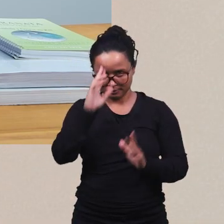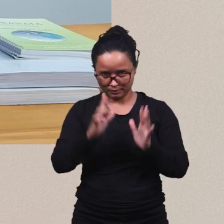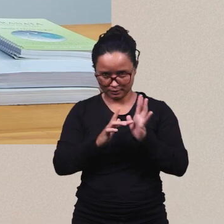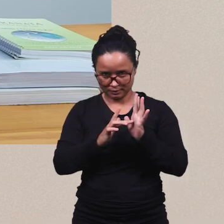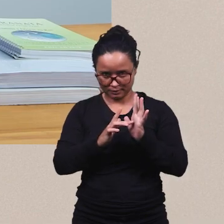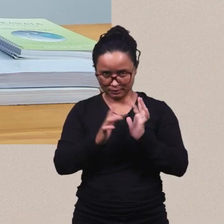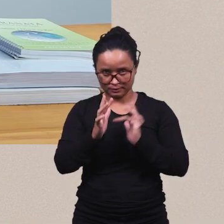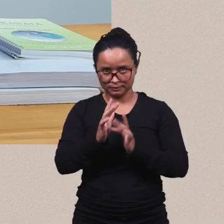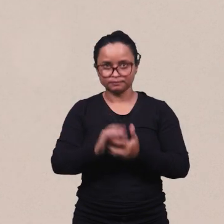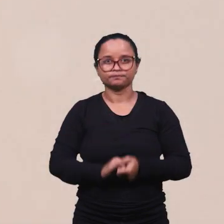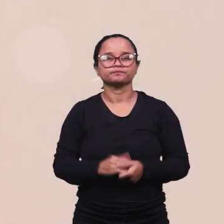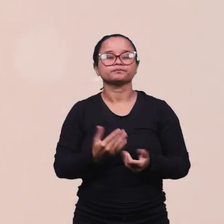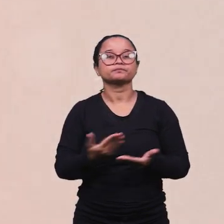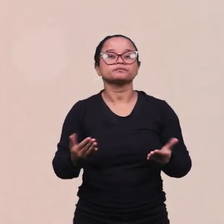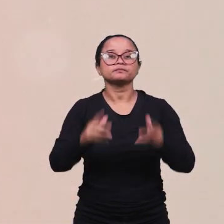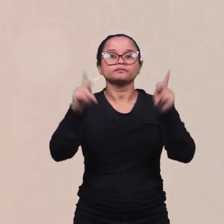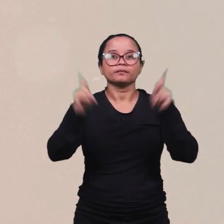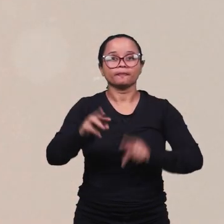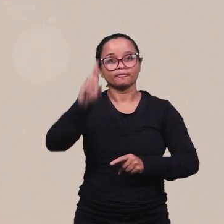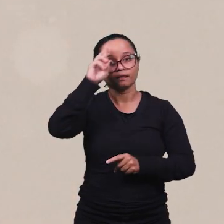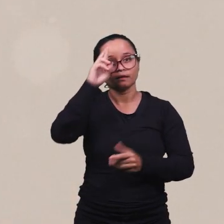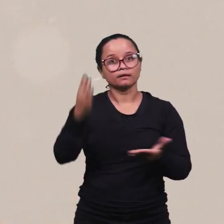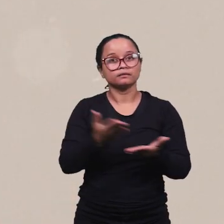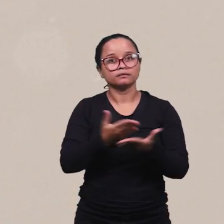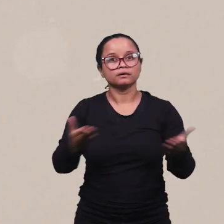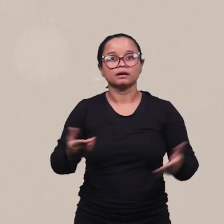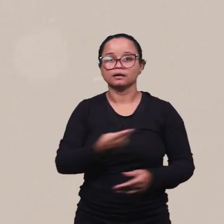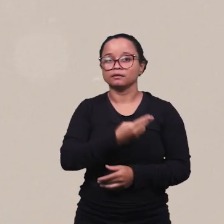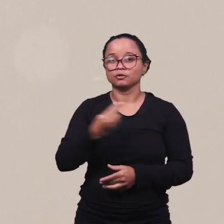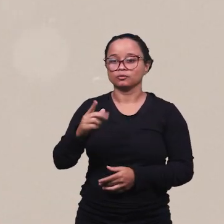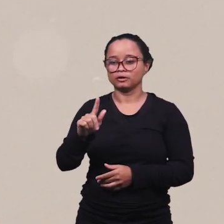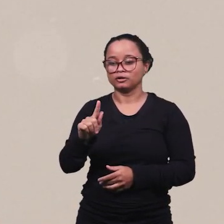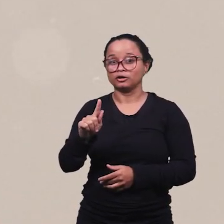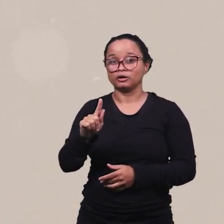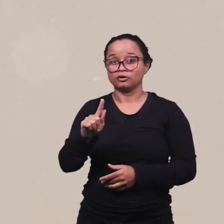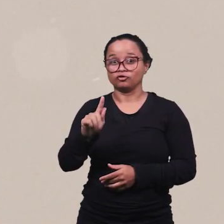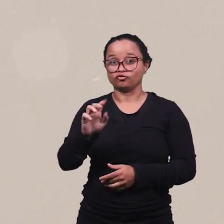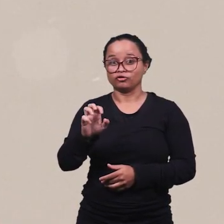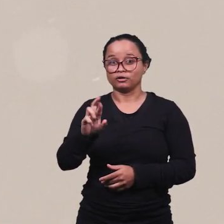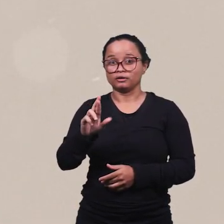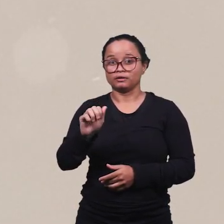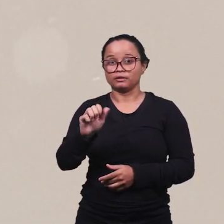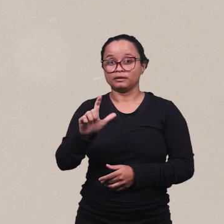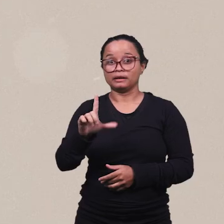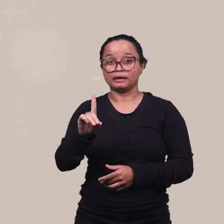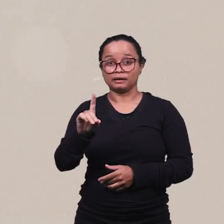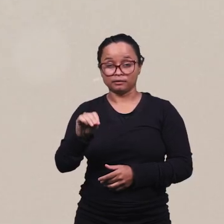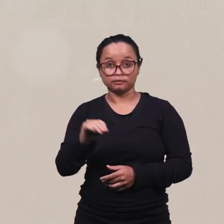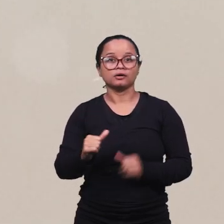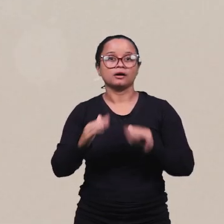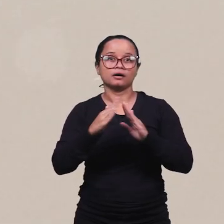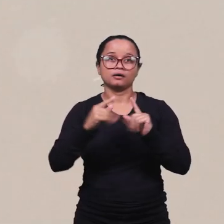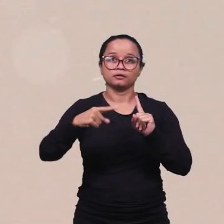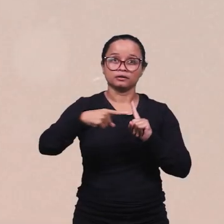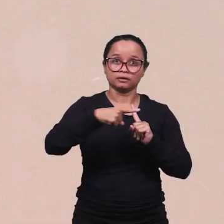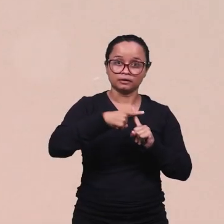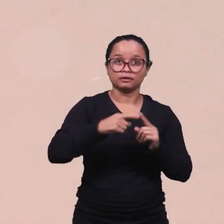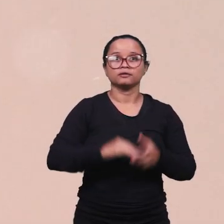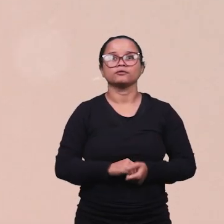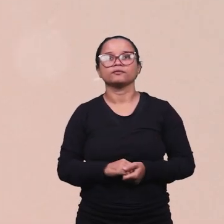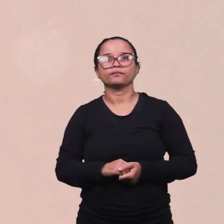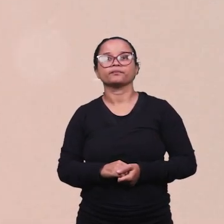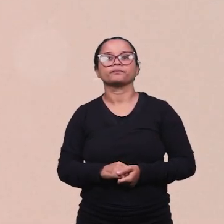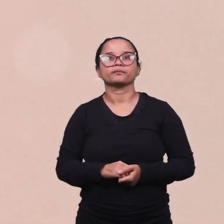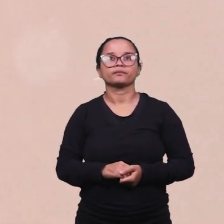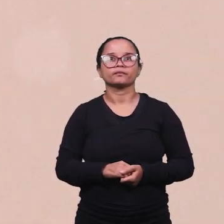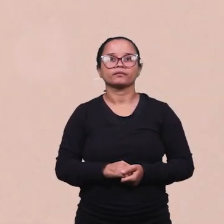paz do Senhor. A paz do Senhor. Meu nome é Geraldo Carvalho. Sou da Igreja Ponte Rasa